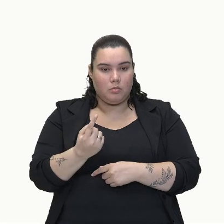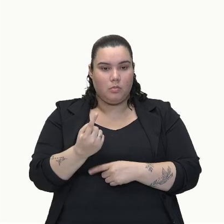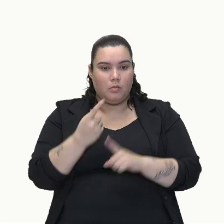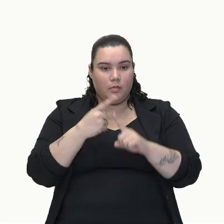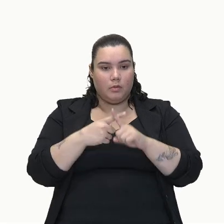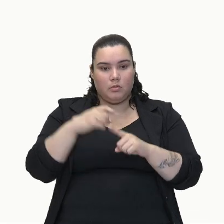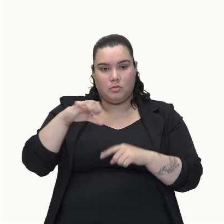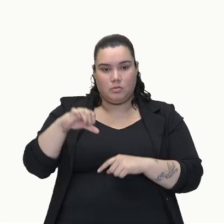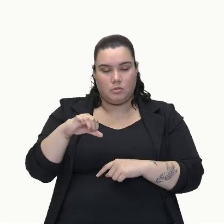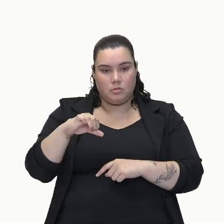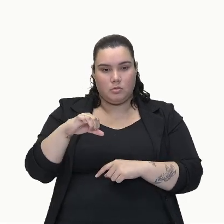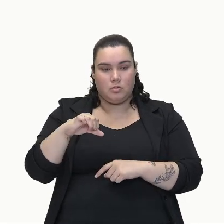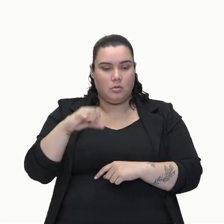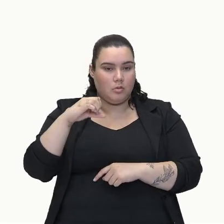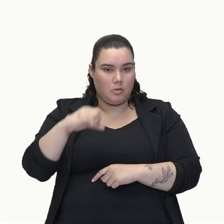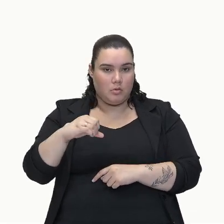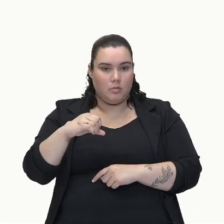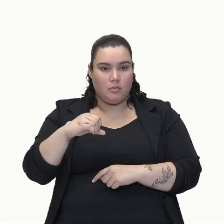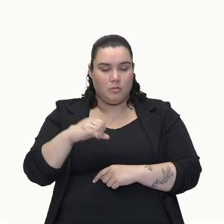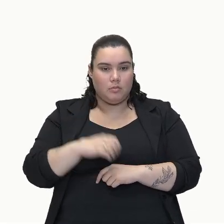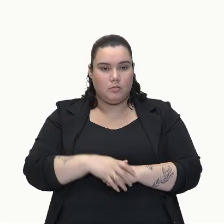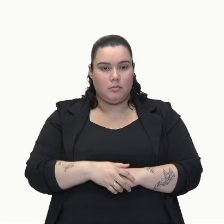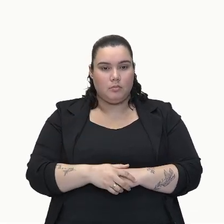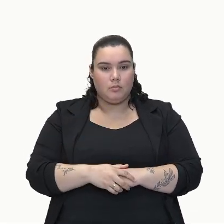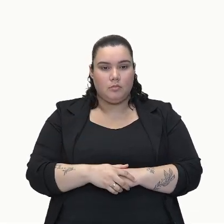vezes 9, 9.